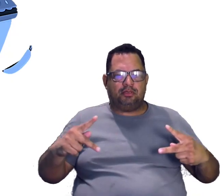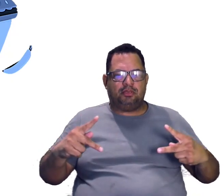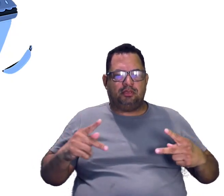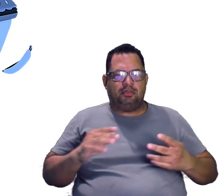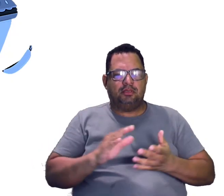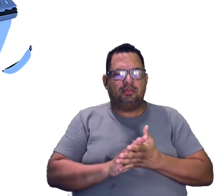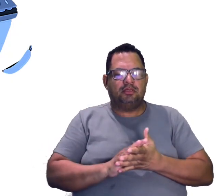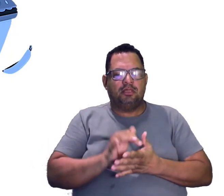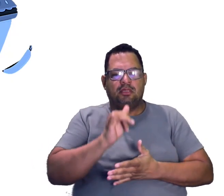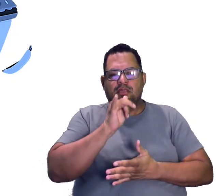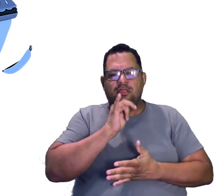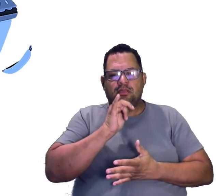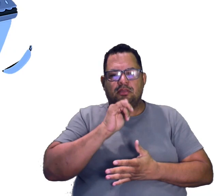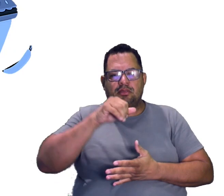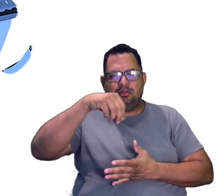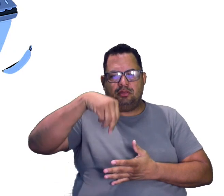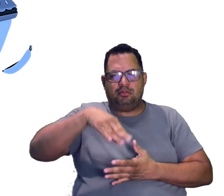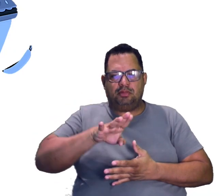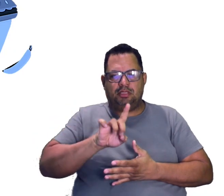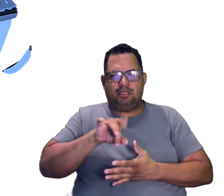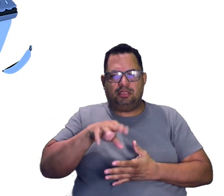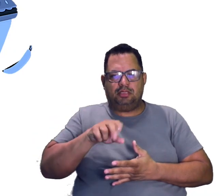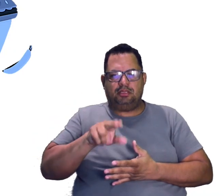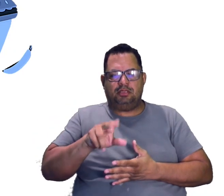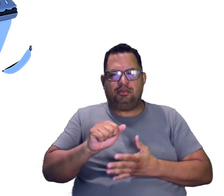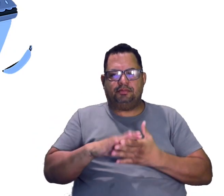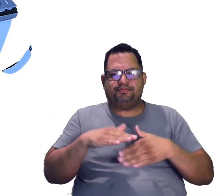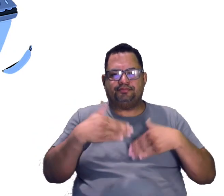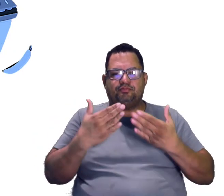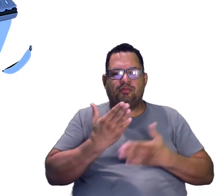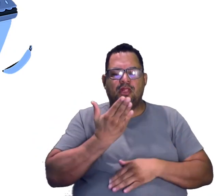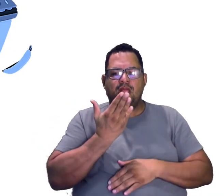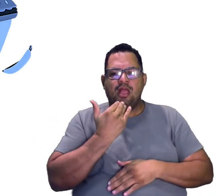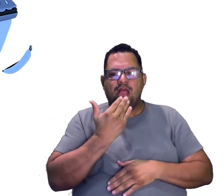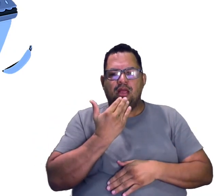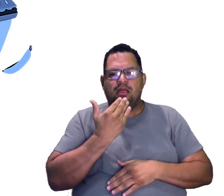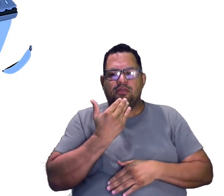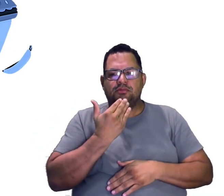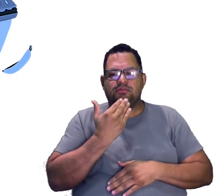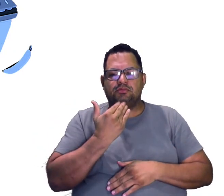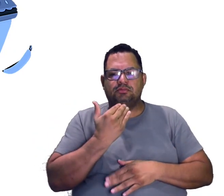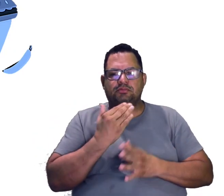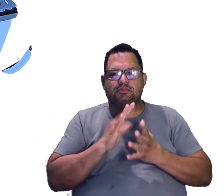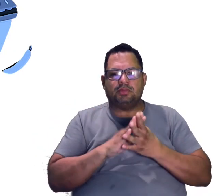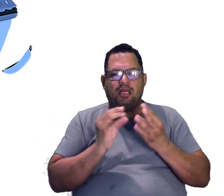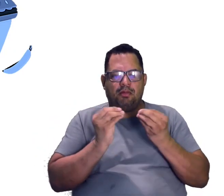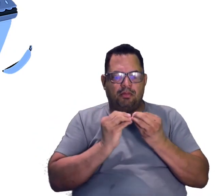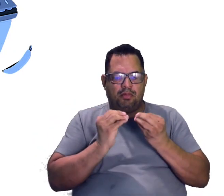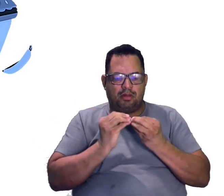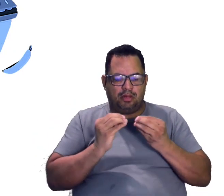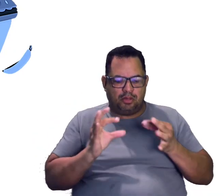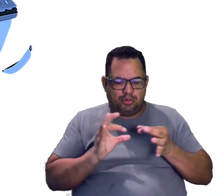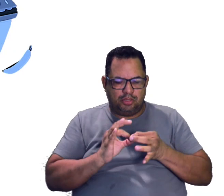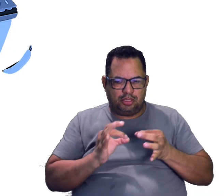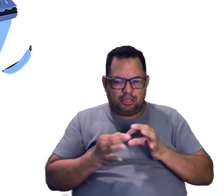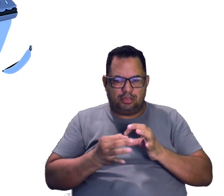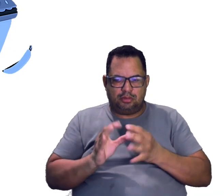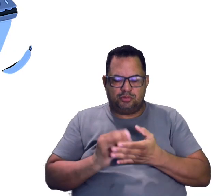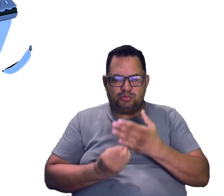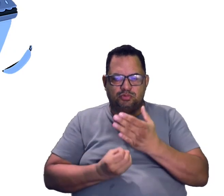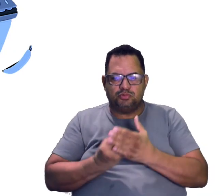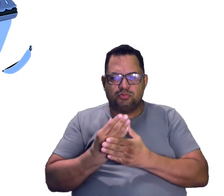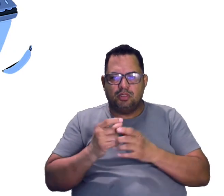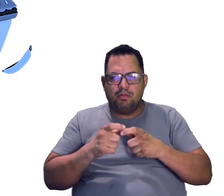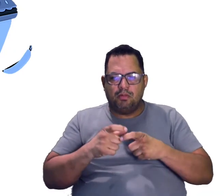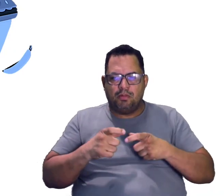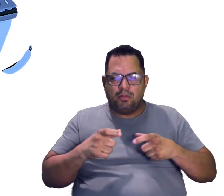dentro do organismo. Então, à medida que a gente se alimenta, moléculas pequenas se unem e vão formando moléculas